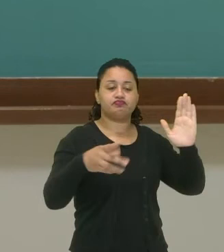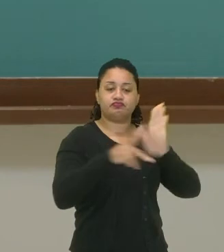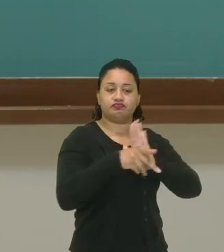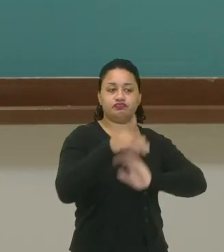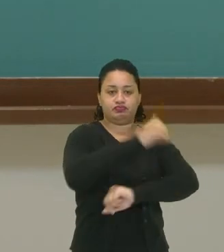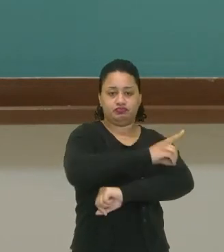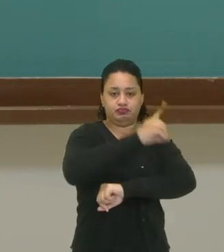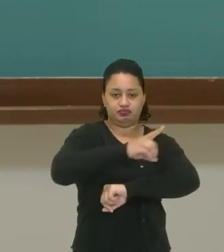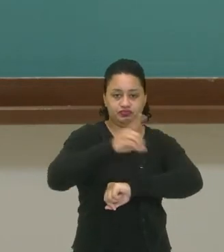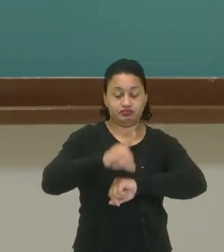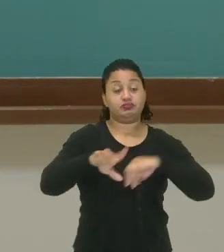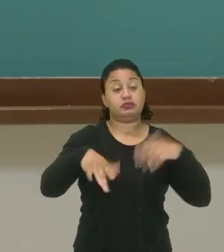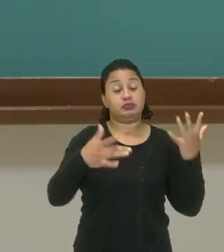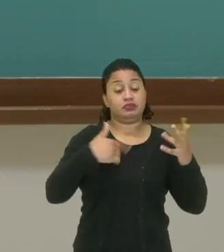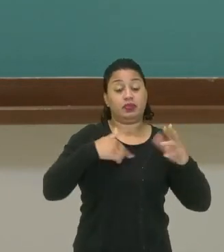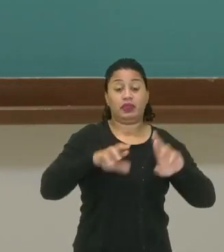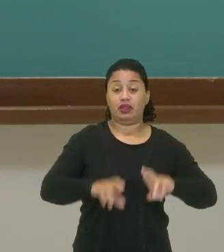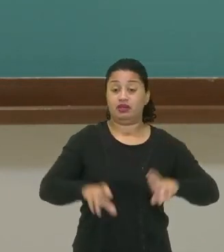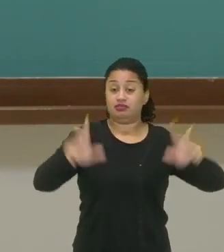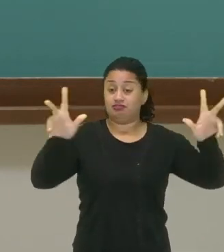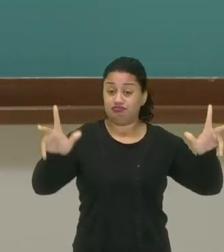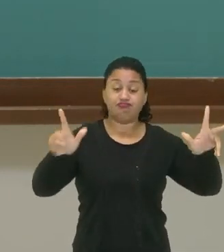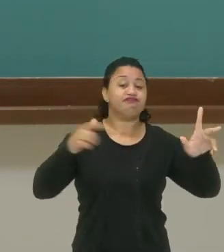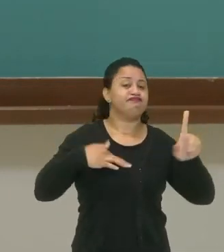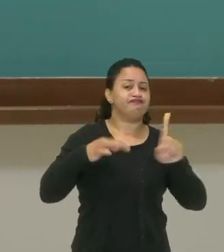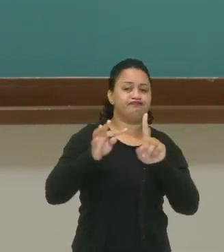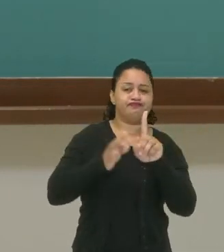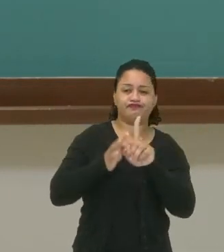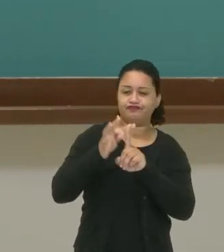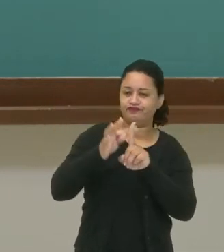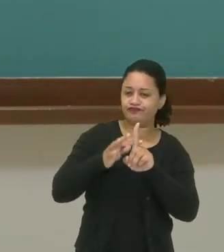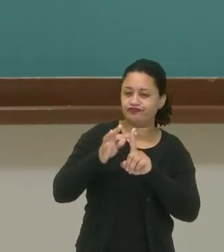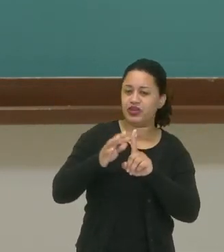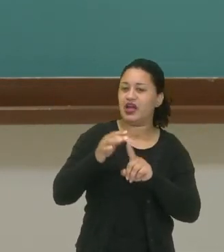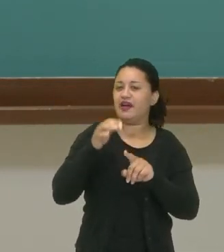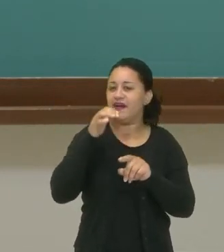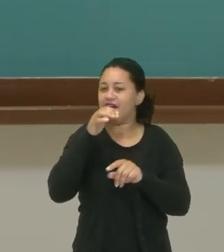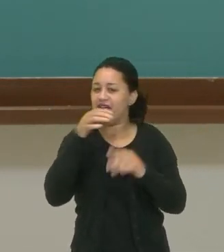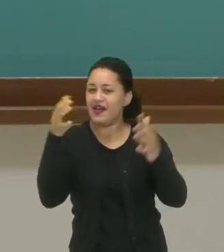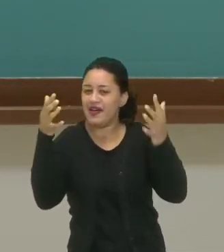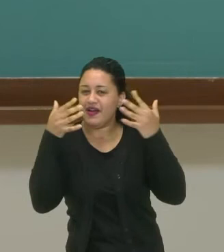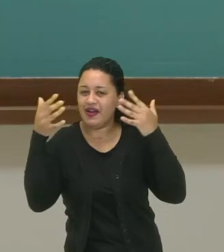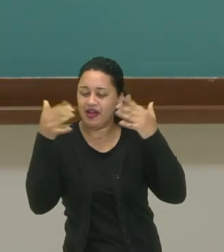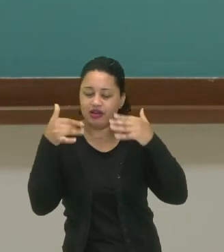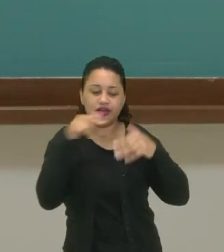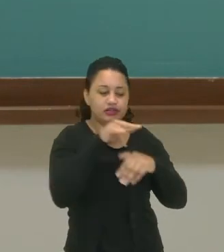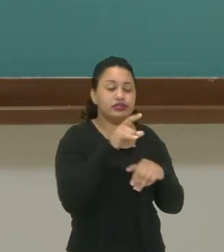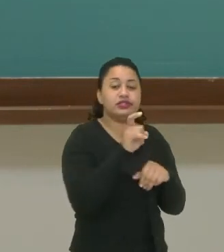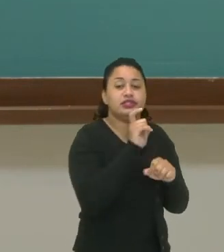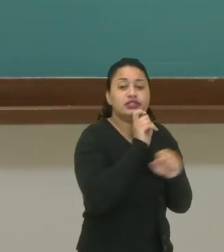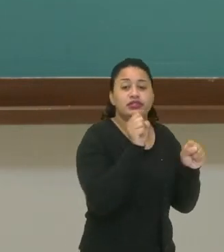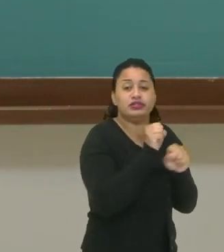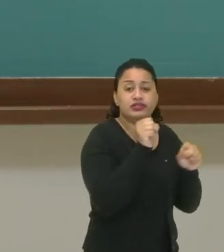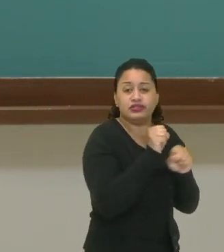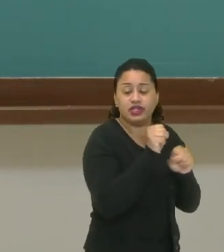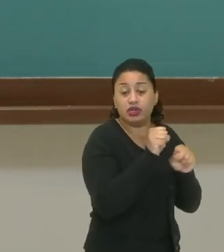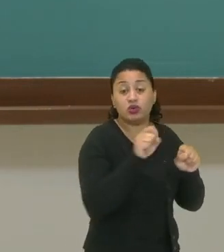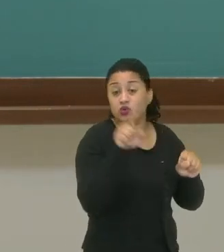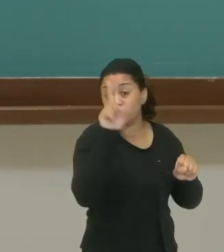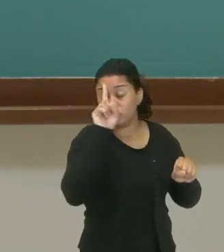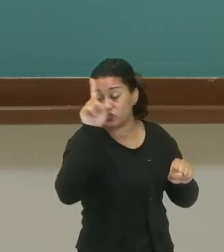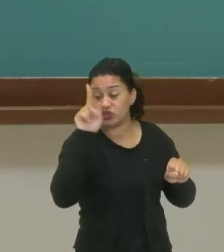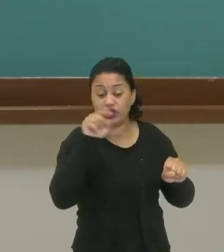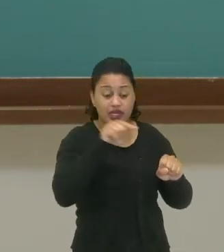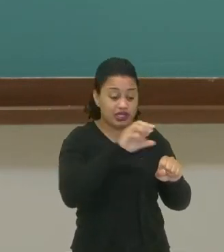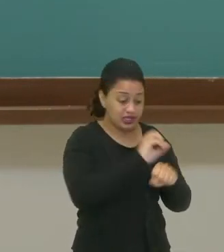Então, é uma grande amplitude, uma grande abertura, né, de uma diferença entre uma temperatura negativa, passando pela temperatura